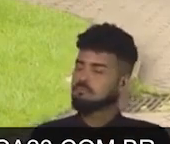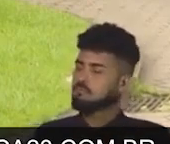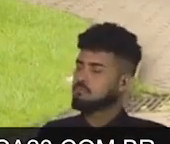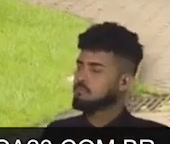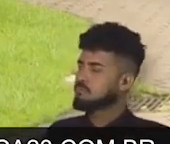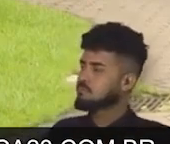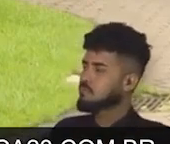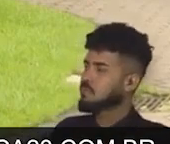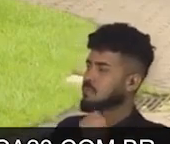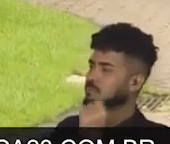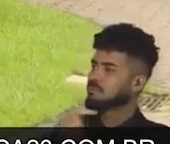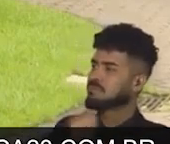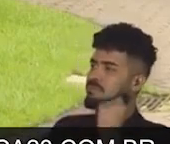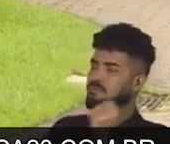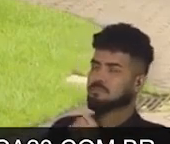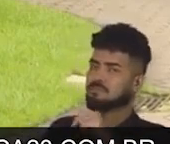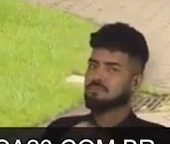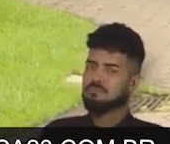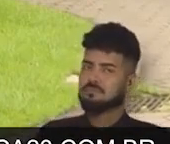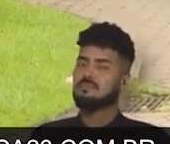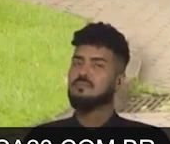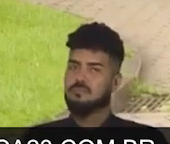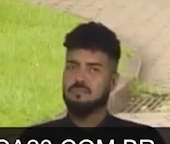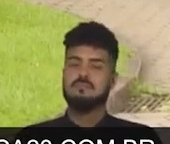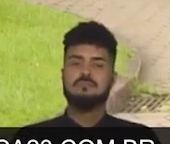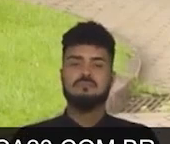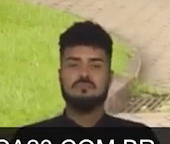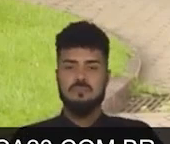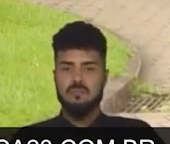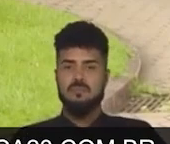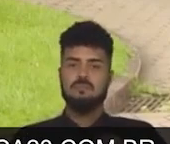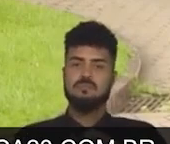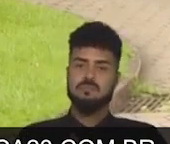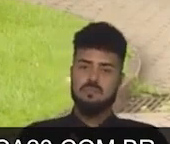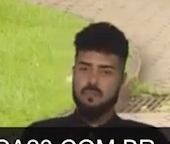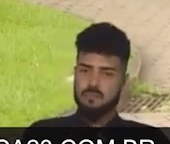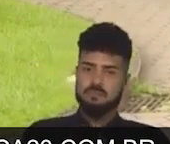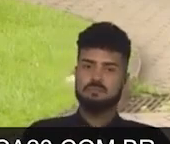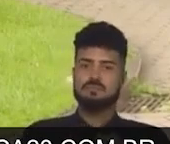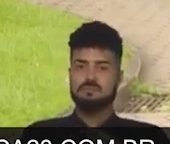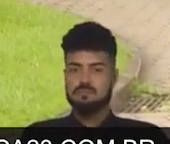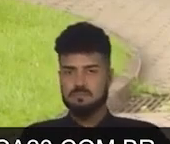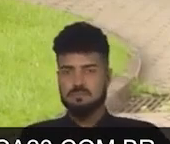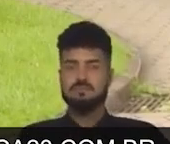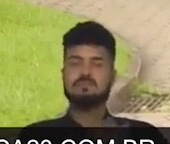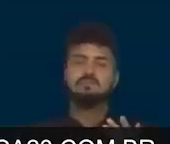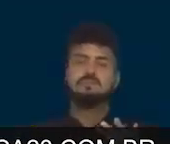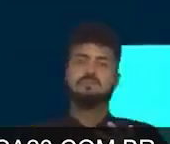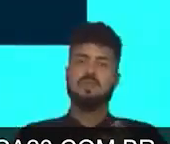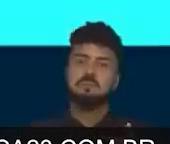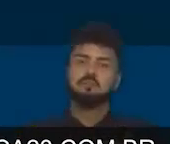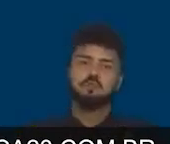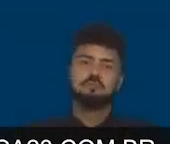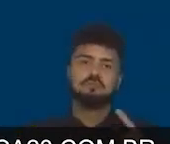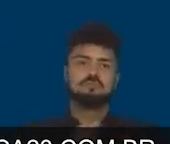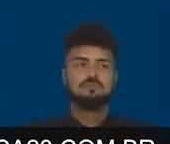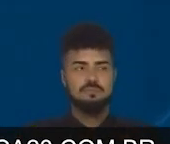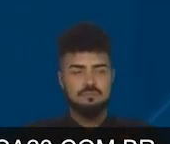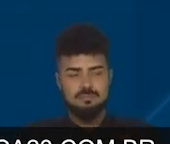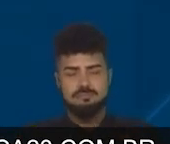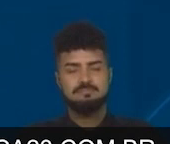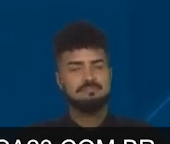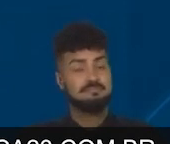o agravamento dessa situação dele reingressar no Sistema Único de Saúde, né? Como um caso de reingresso após abandono. É preciso